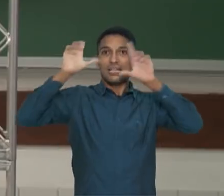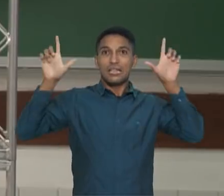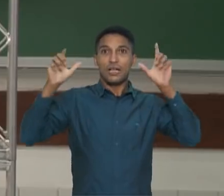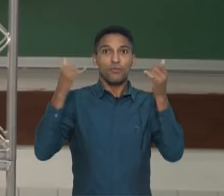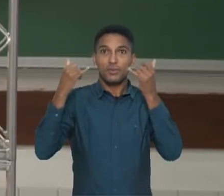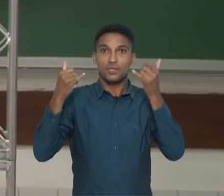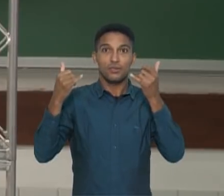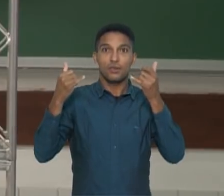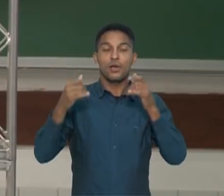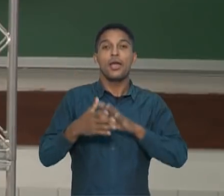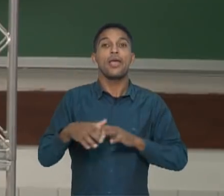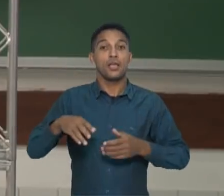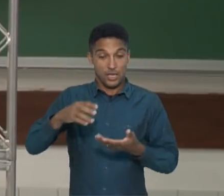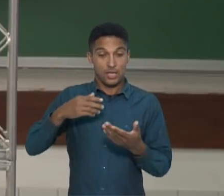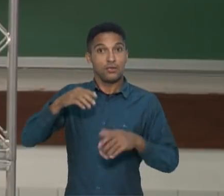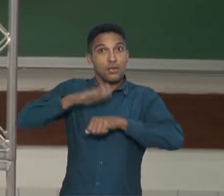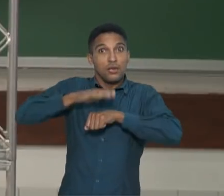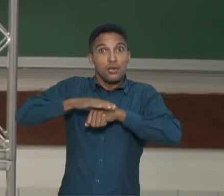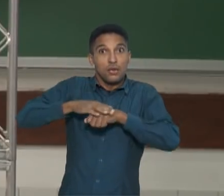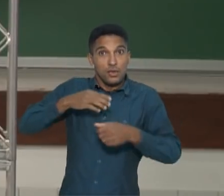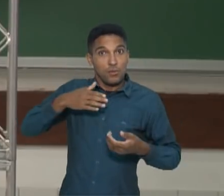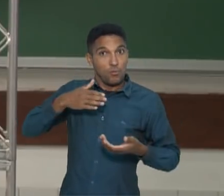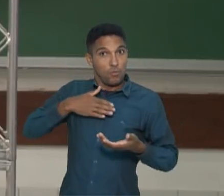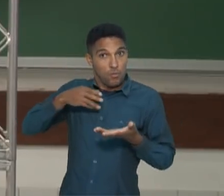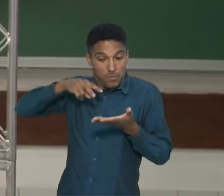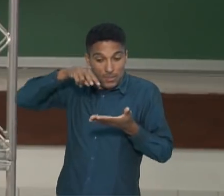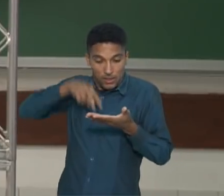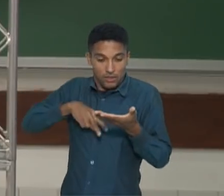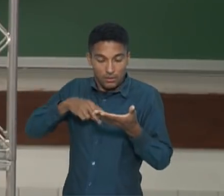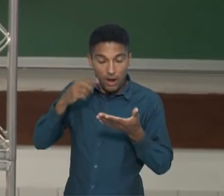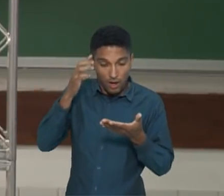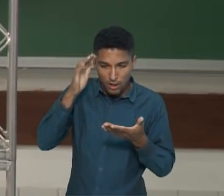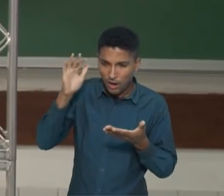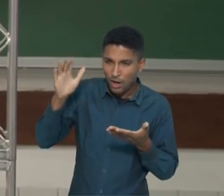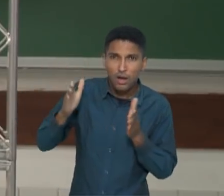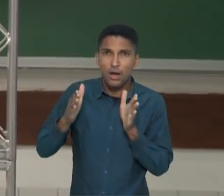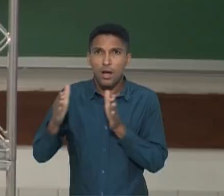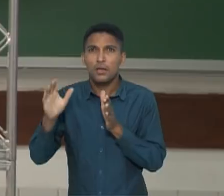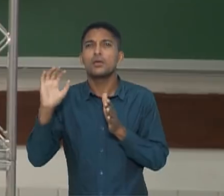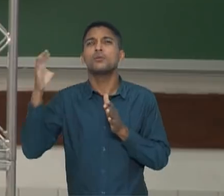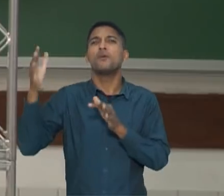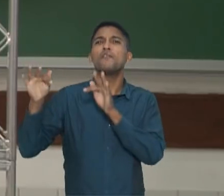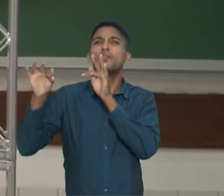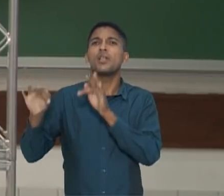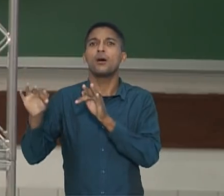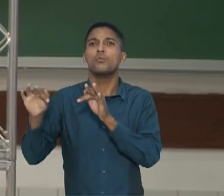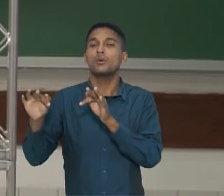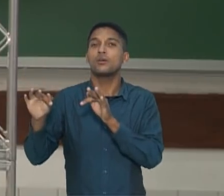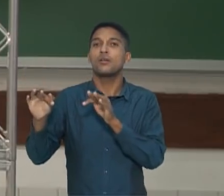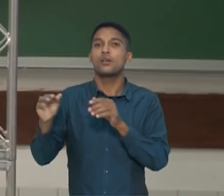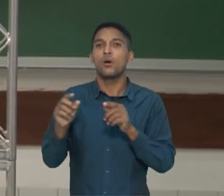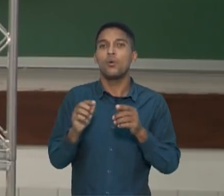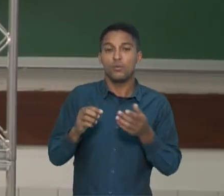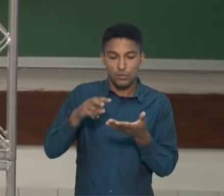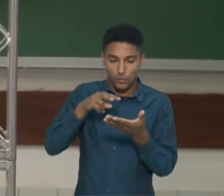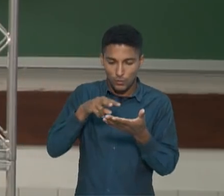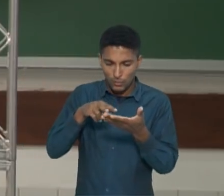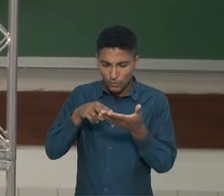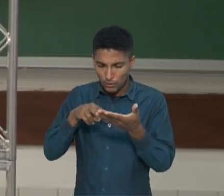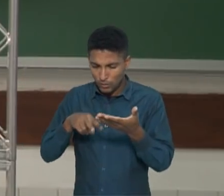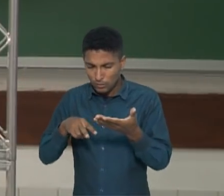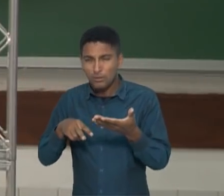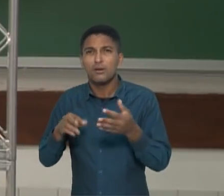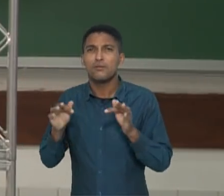ali devaneando, né? Devaneando, imaginando o que será que aconteceu no final dessa história. Vocês já devem ter